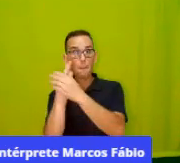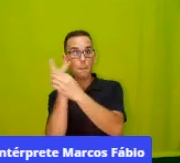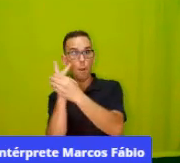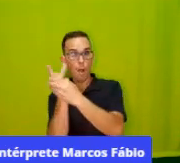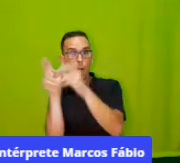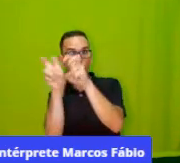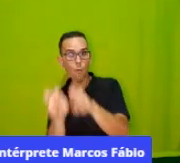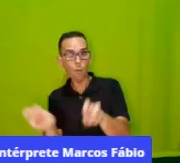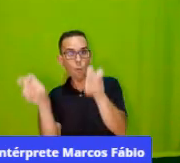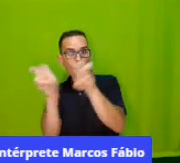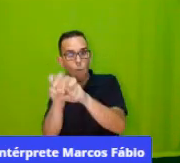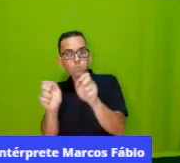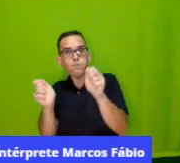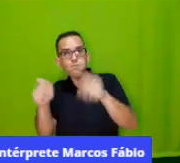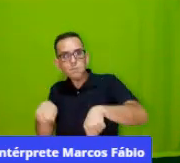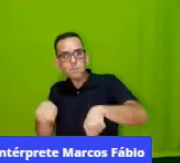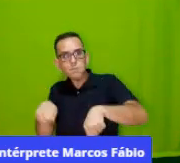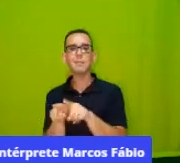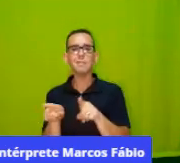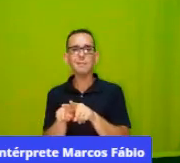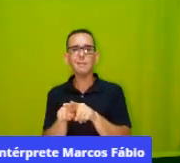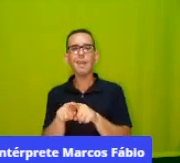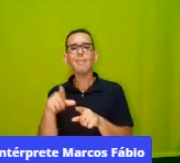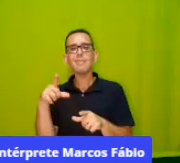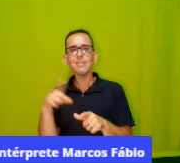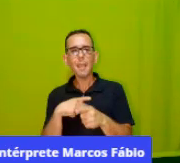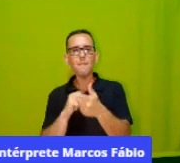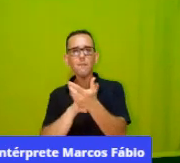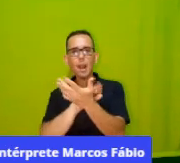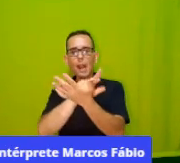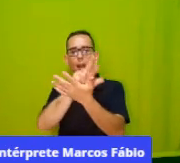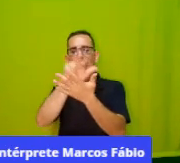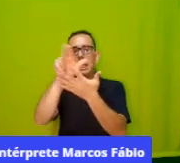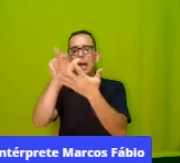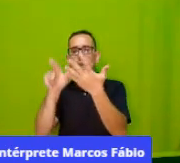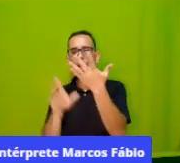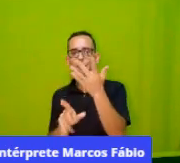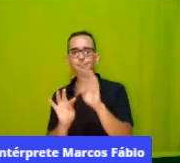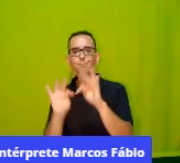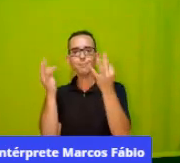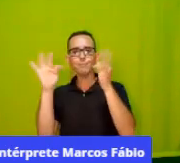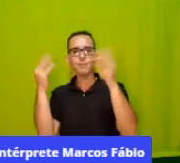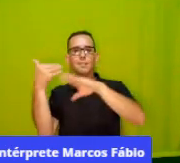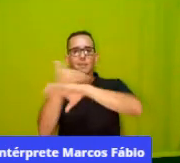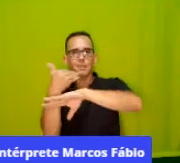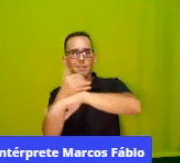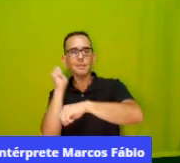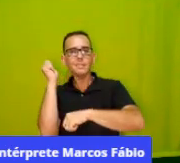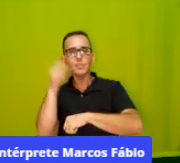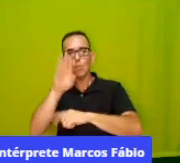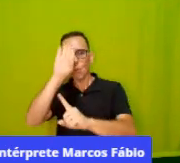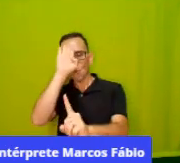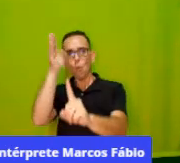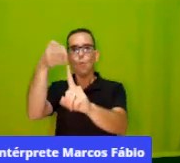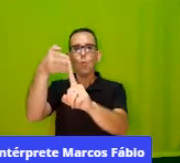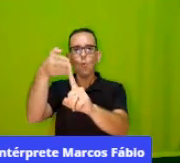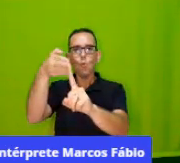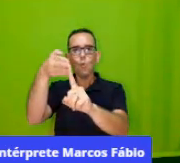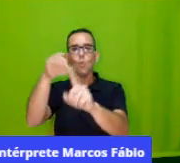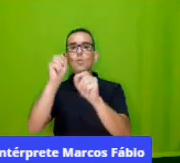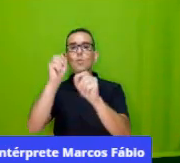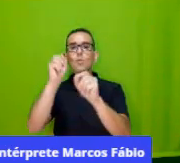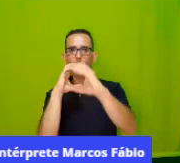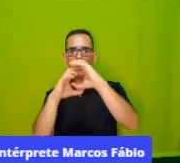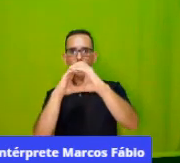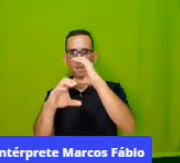essa comunicação. Então, tem diferentes tipos de tecnologia assistiva com o objetivo de